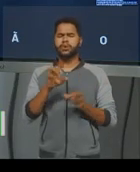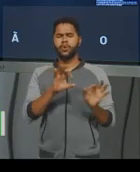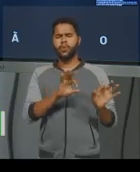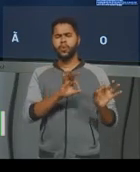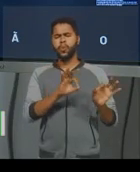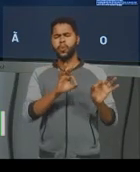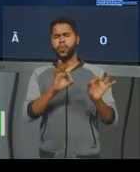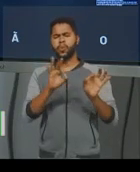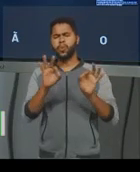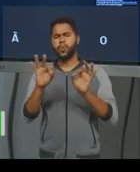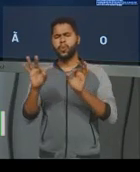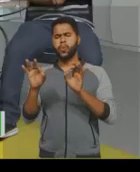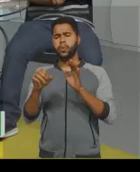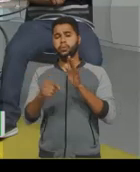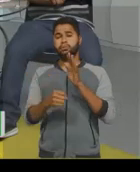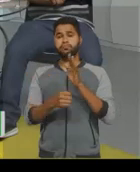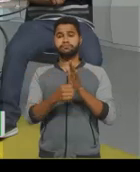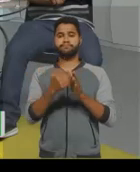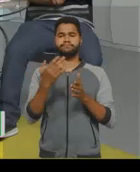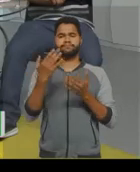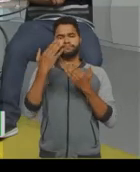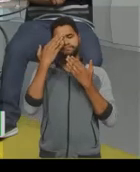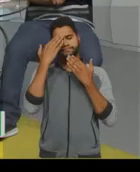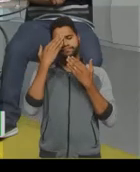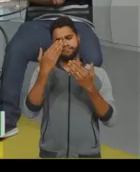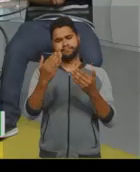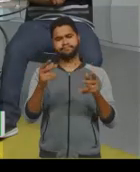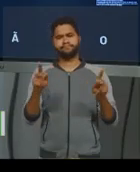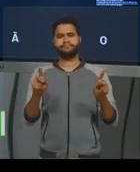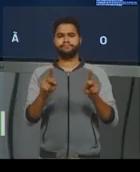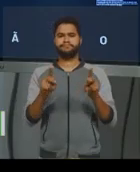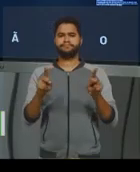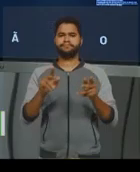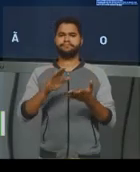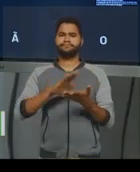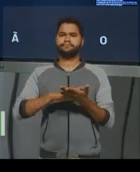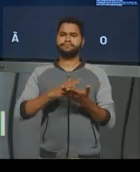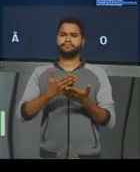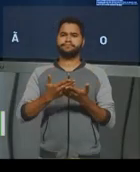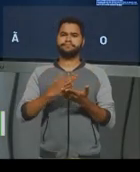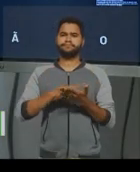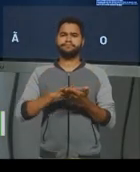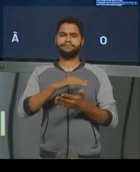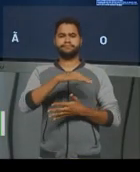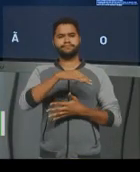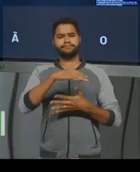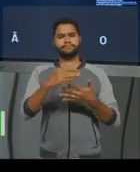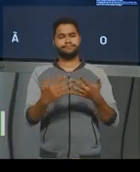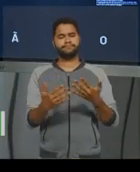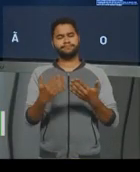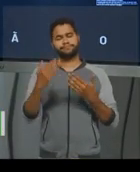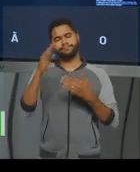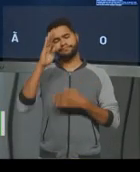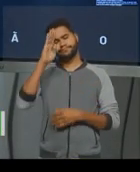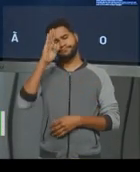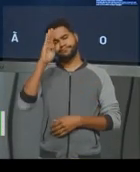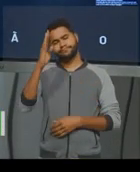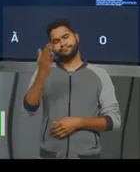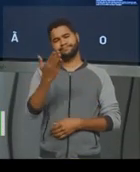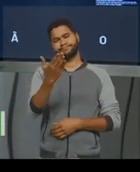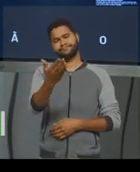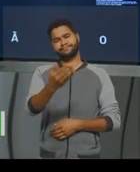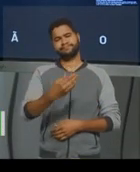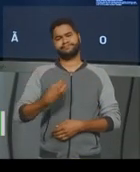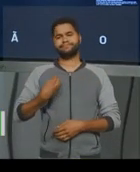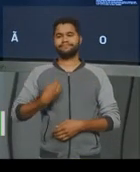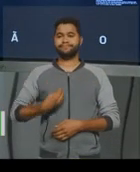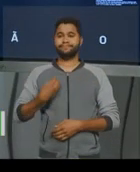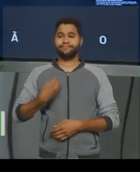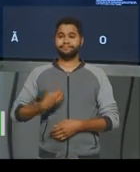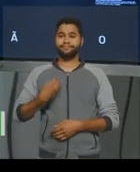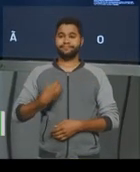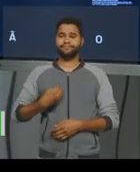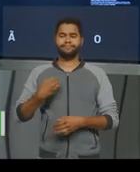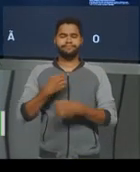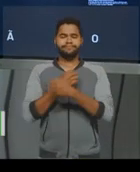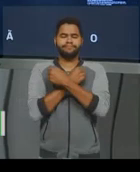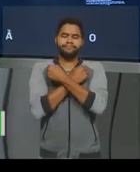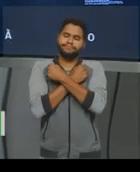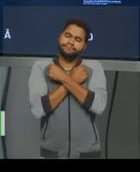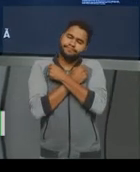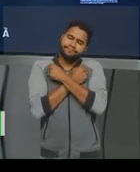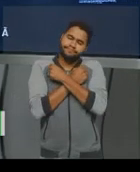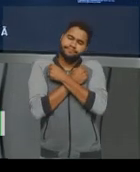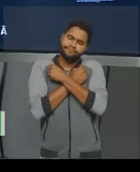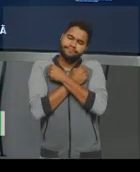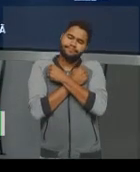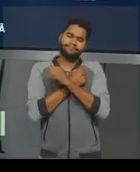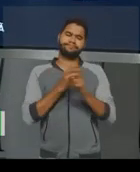quiser. Agradeço a presença dos professores, dos intérpretes de Libras e principalmente a sua participação. Um grande